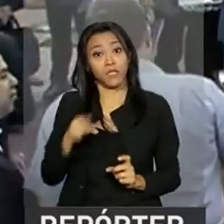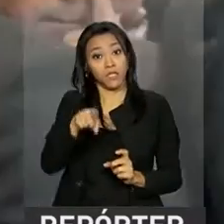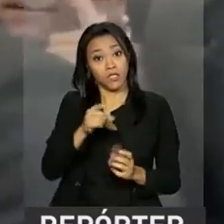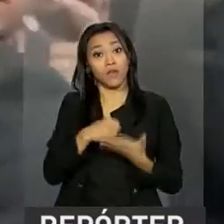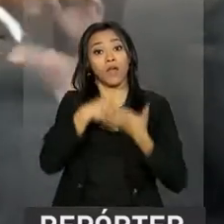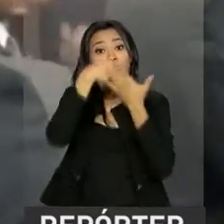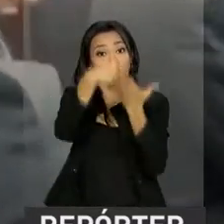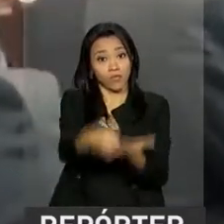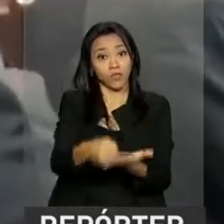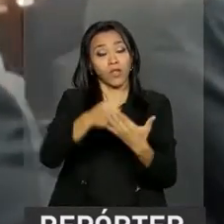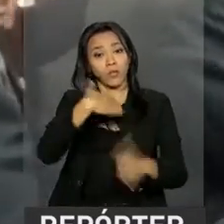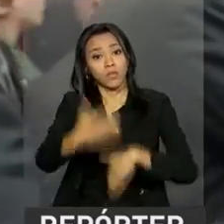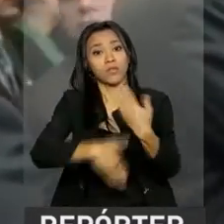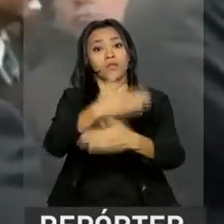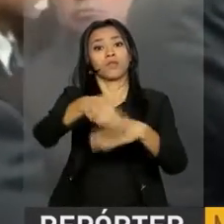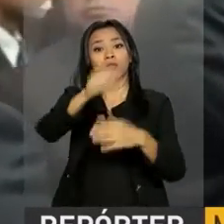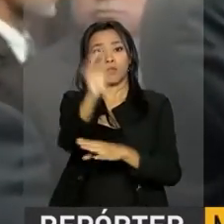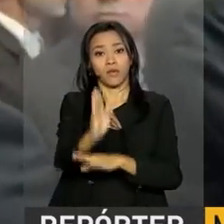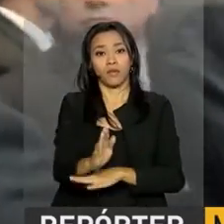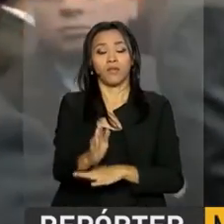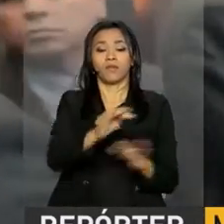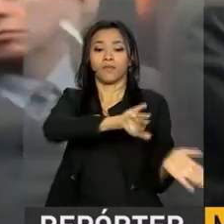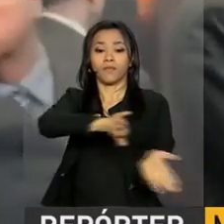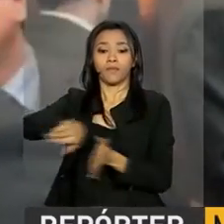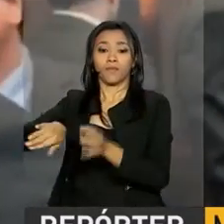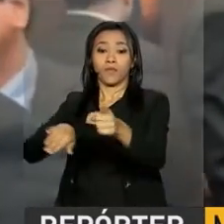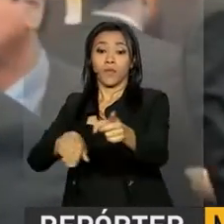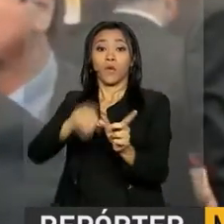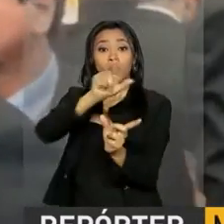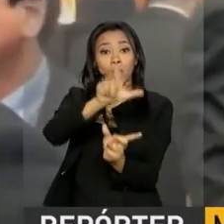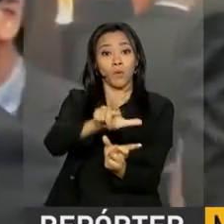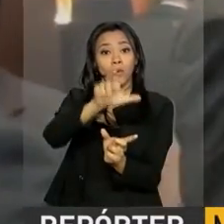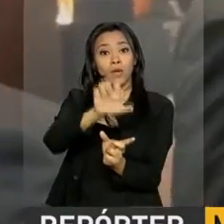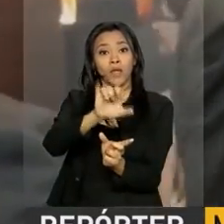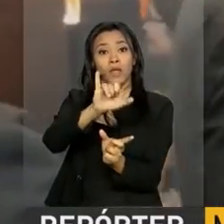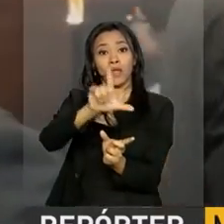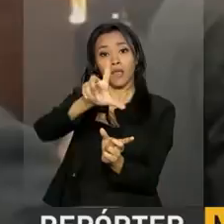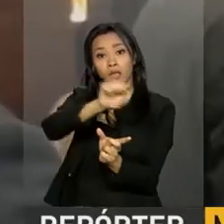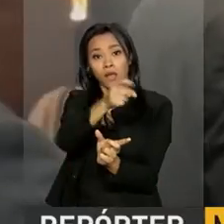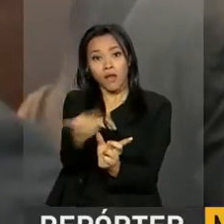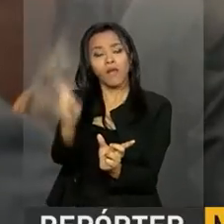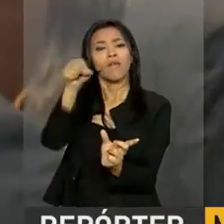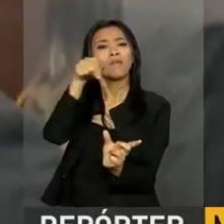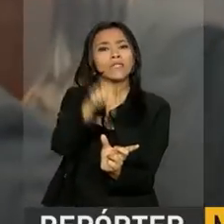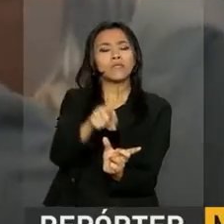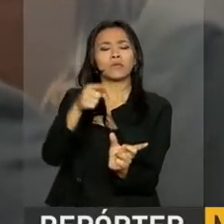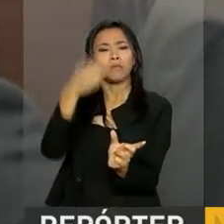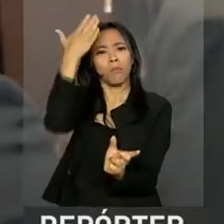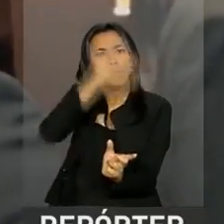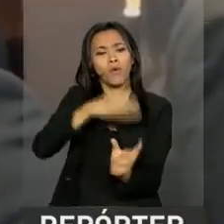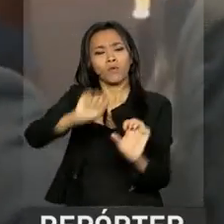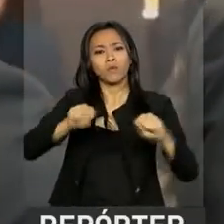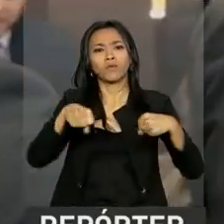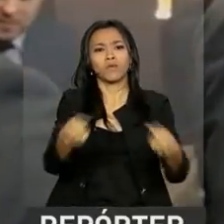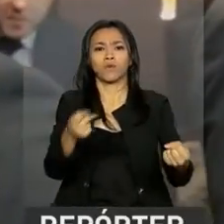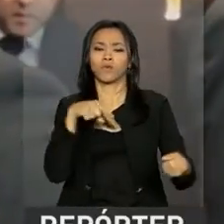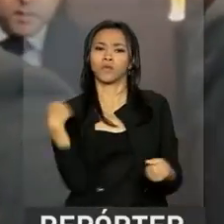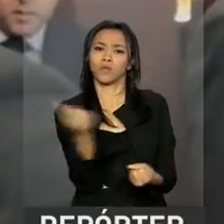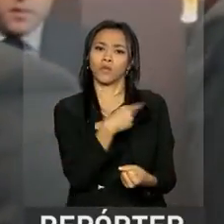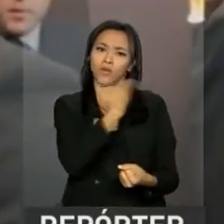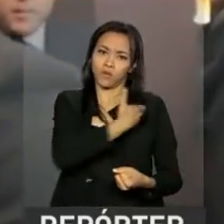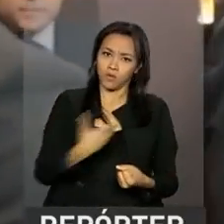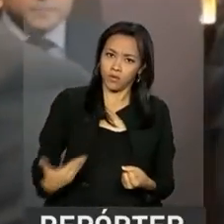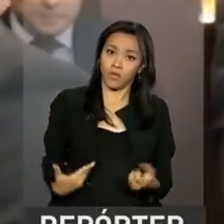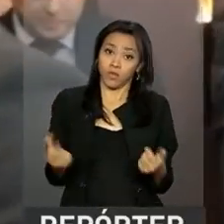do país. O leilão foi um sucesso, uma demonstração de que o esforço que estamos fazendo, que o